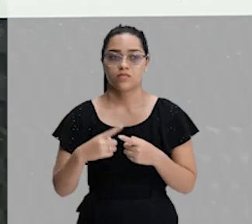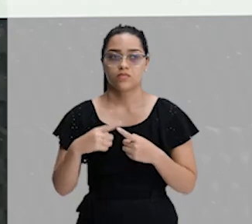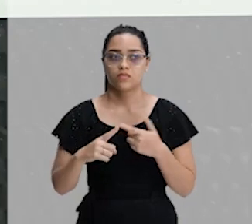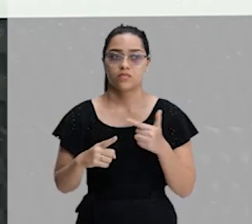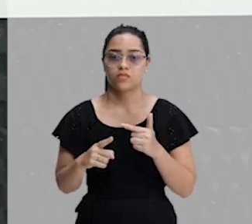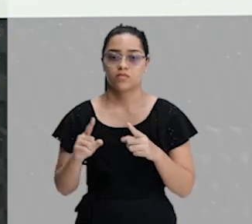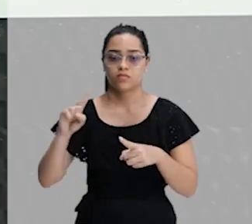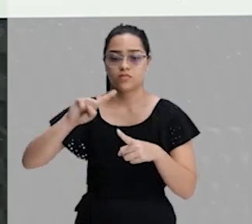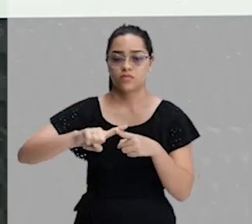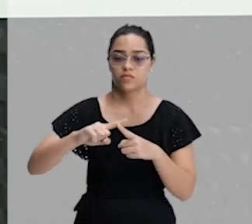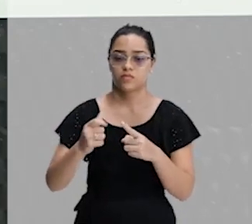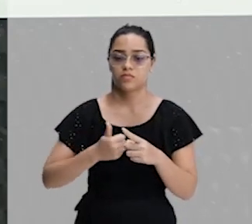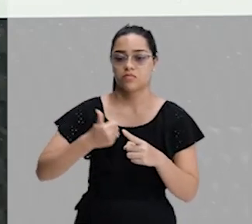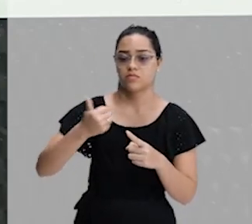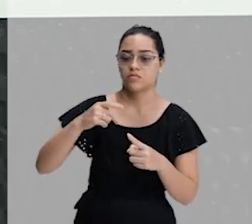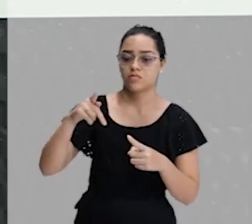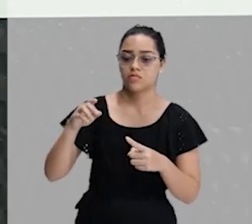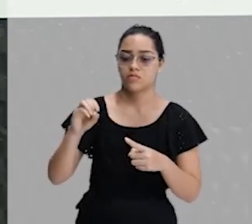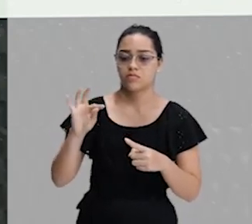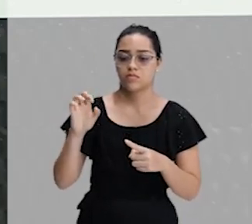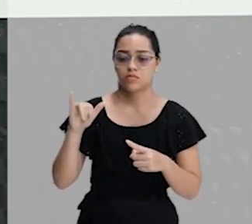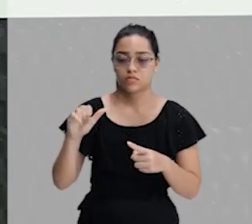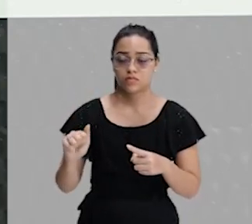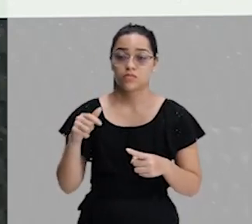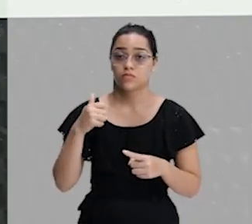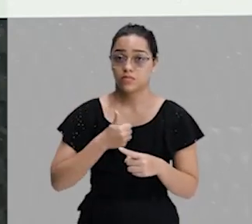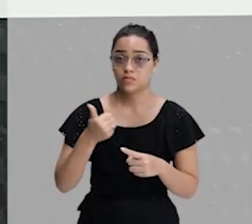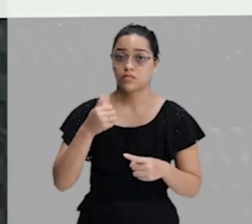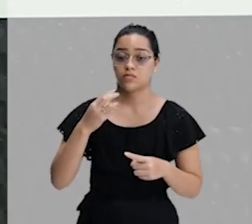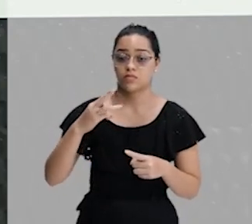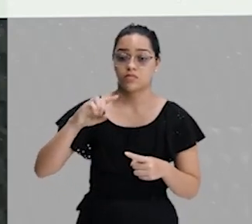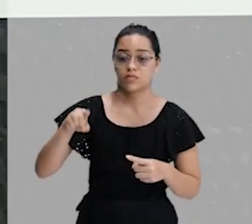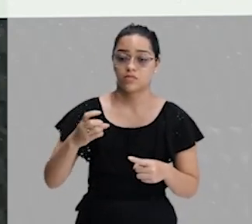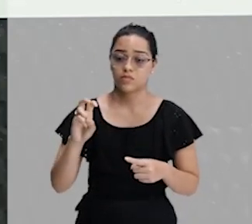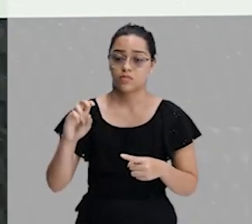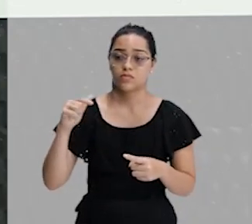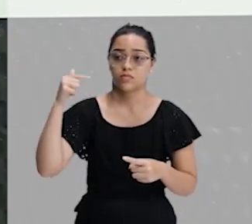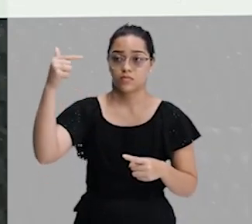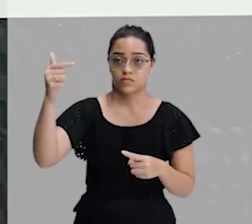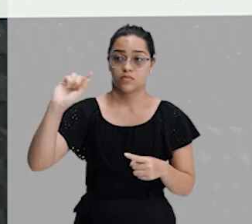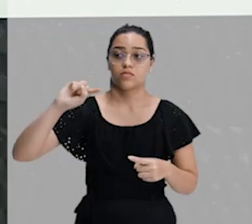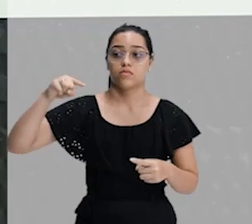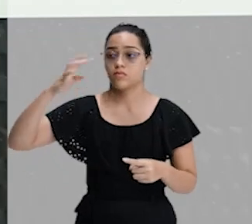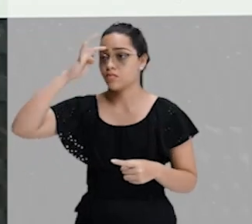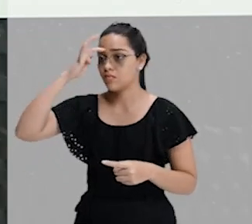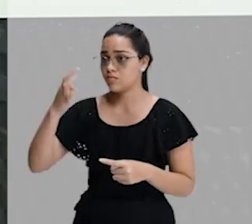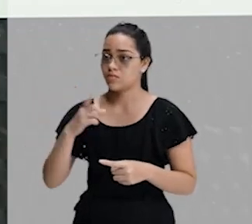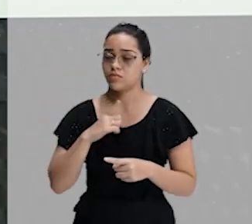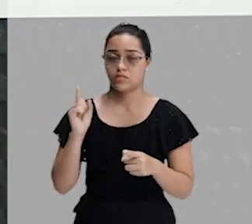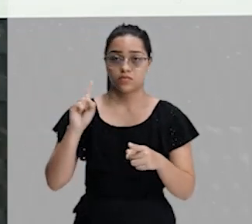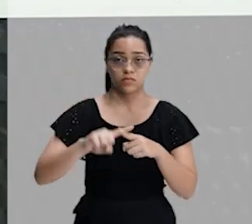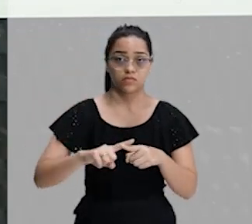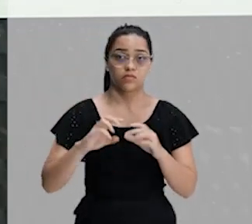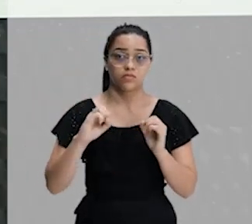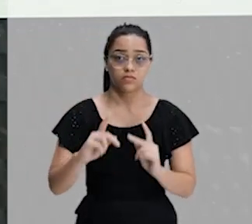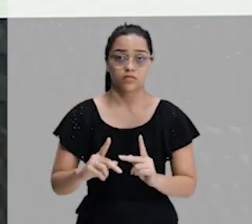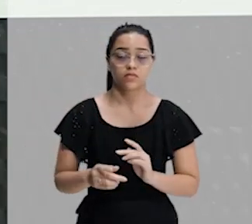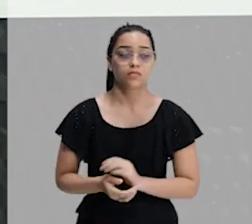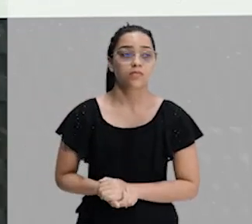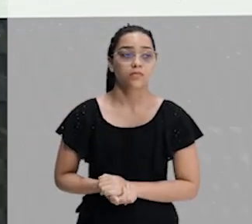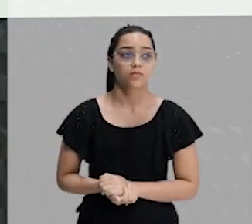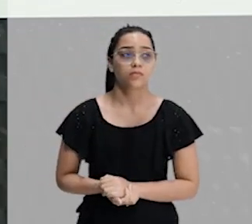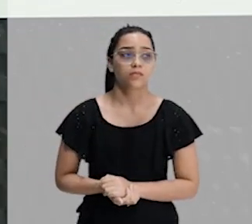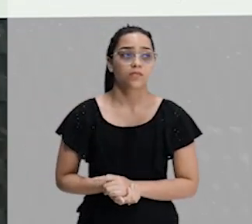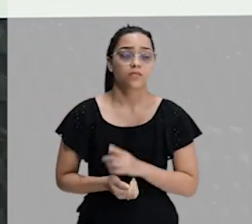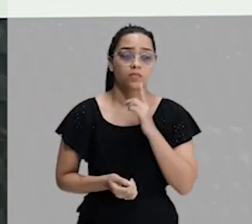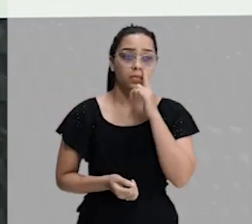se faz multiplicação na frente da potência. Você resolve 3,5 ao quadrado, depois você faz a multiplicação. Galera, mas